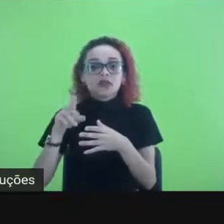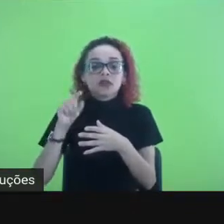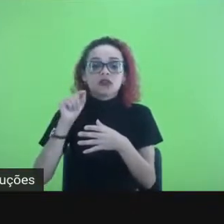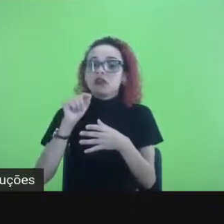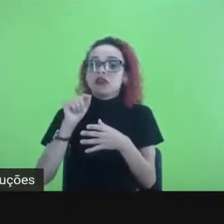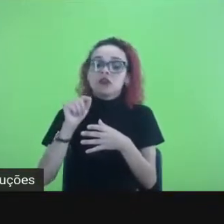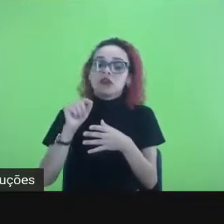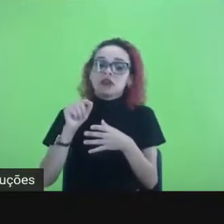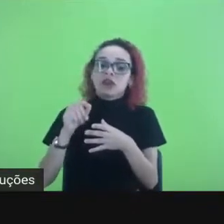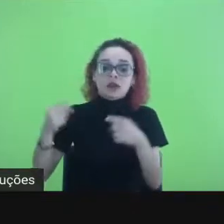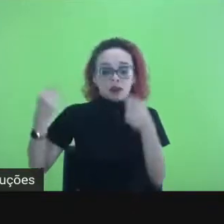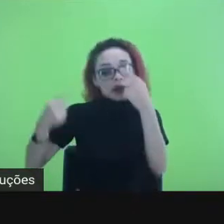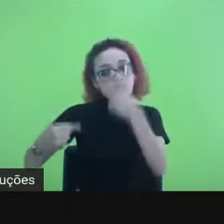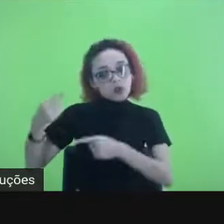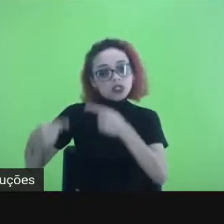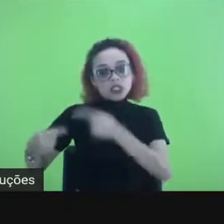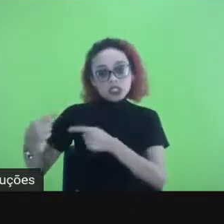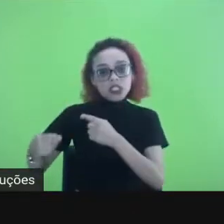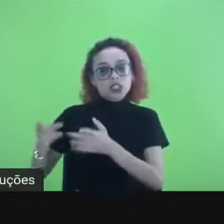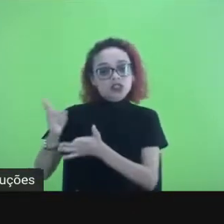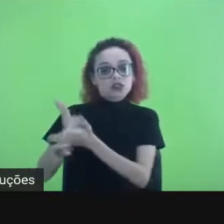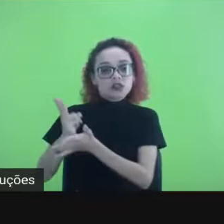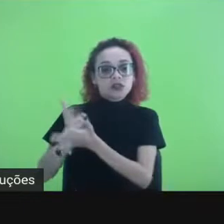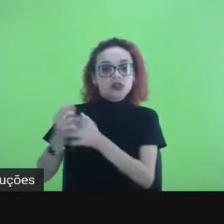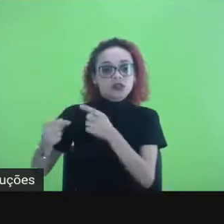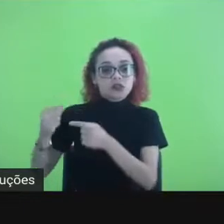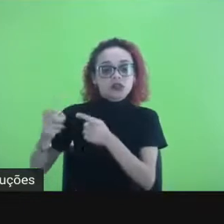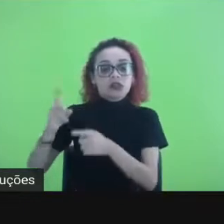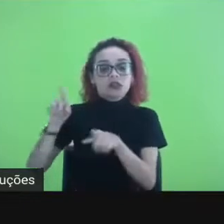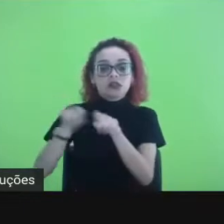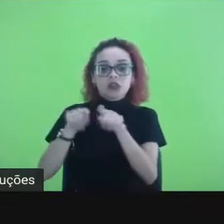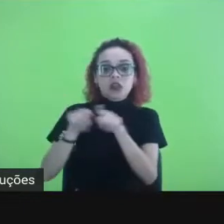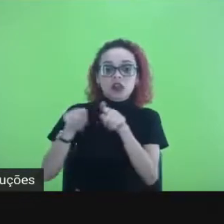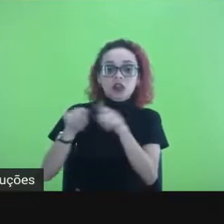incidência política mesmo, né, e que também foi fundado